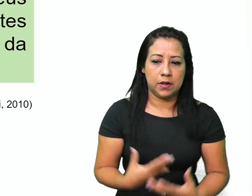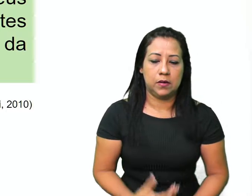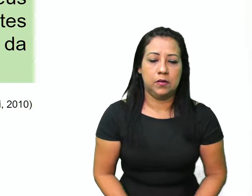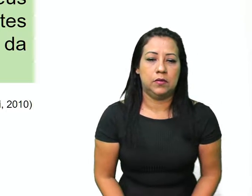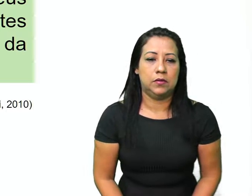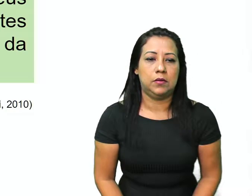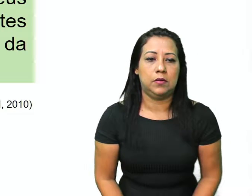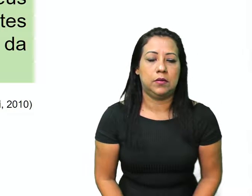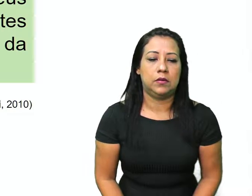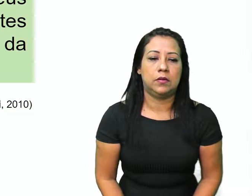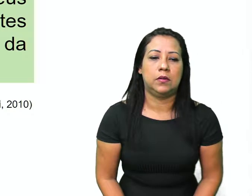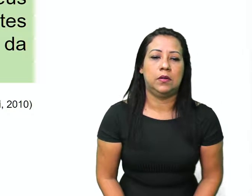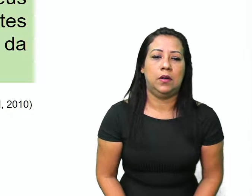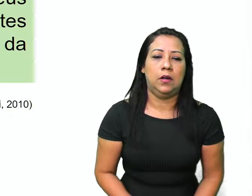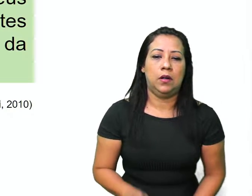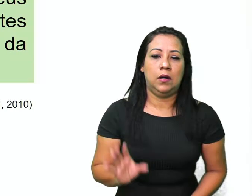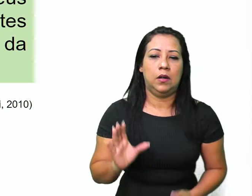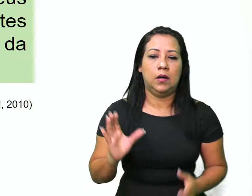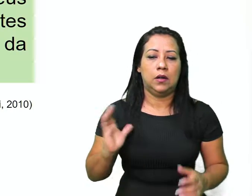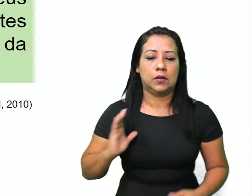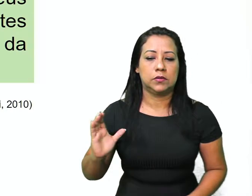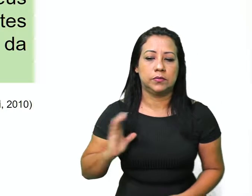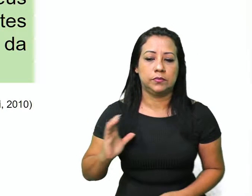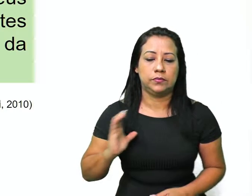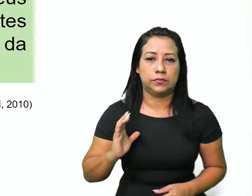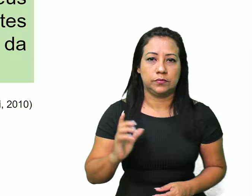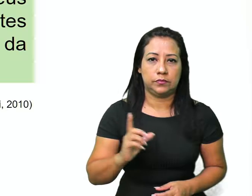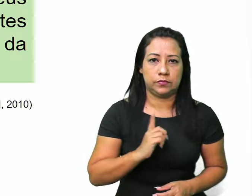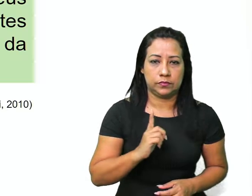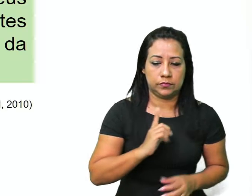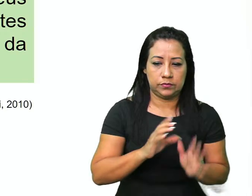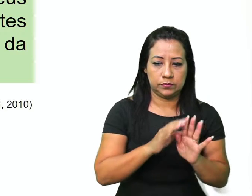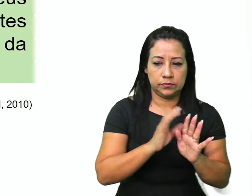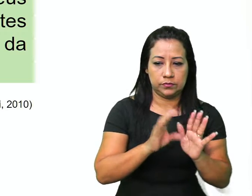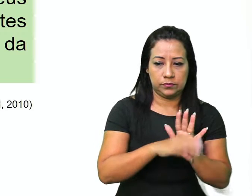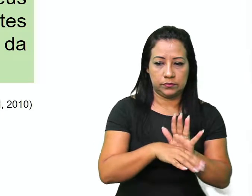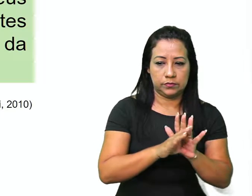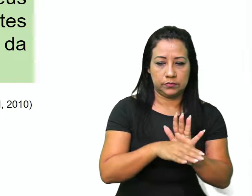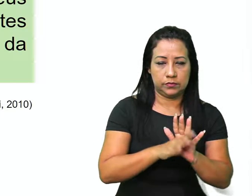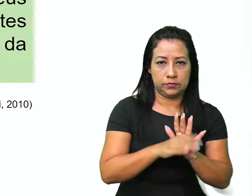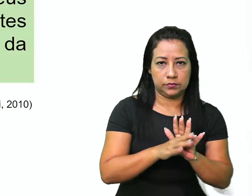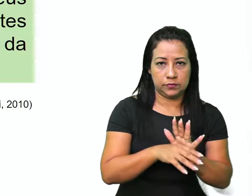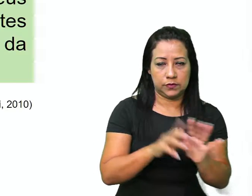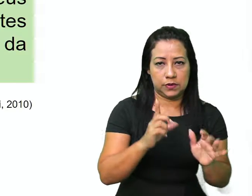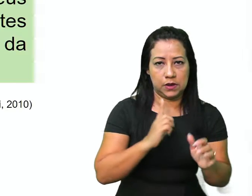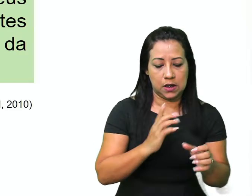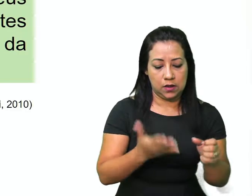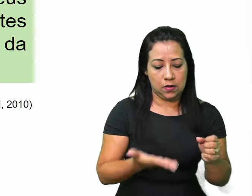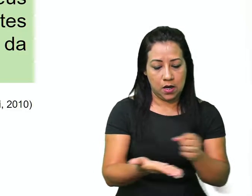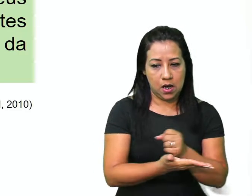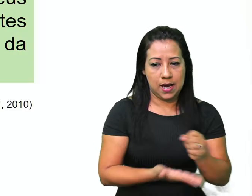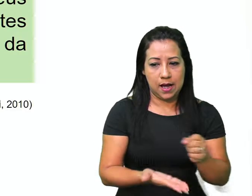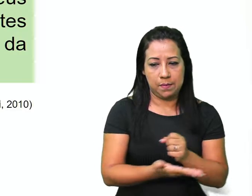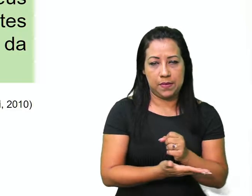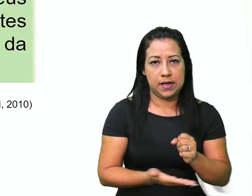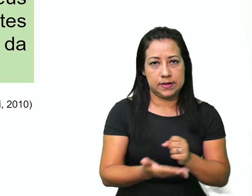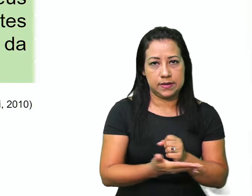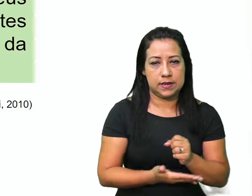Para outros países, as cidades são definidas com base na infraestrutura urbana de que dispõem nas atividades econômicas de seus